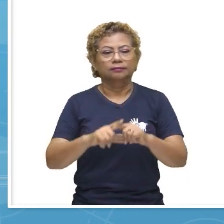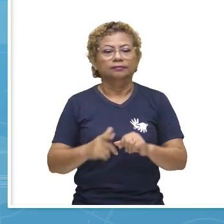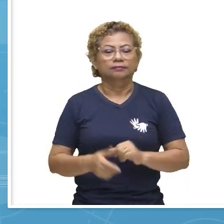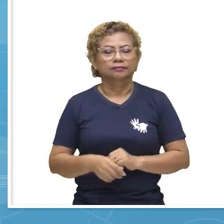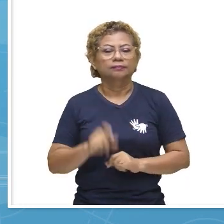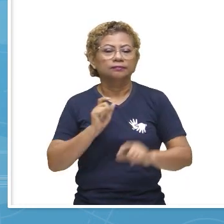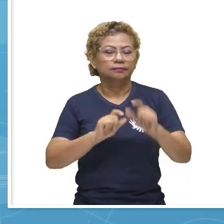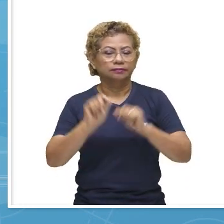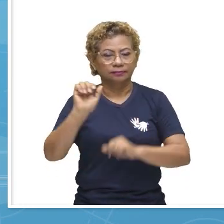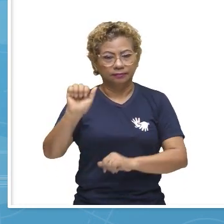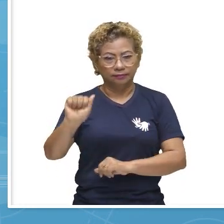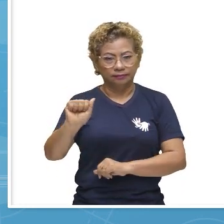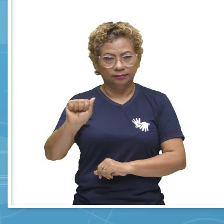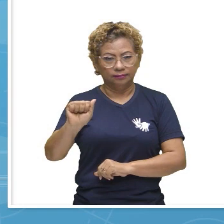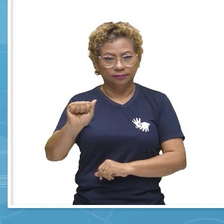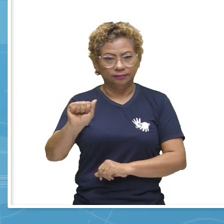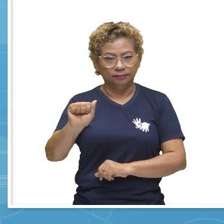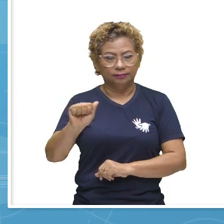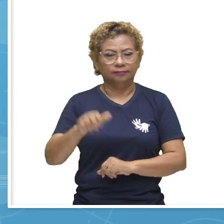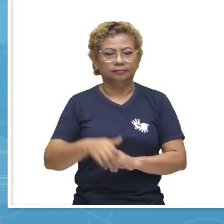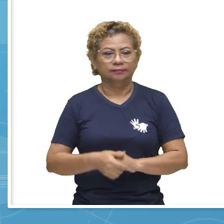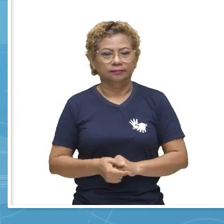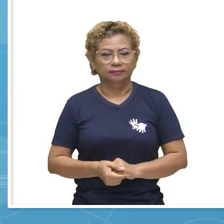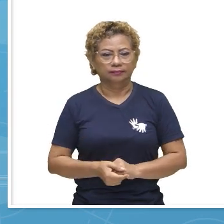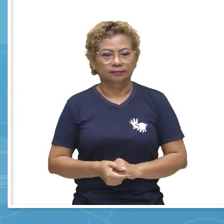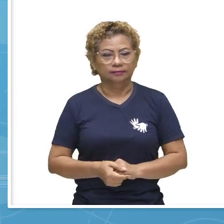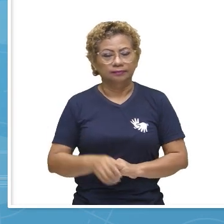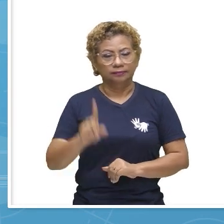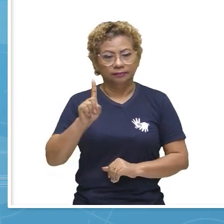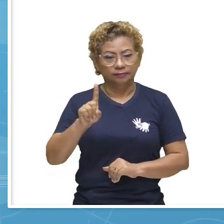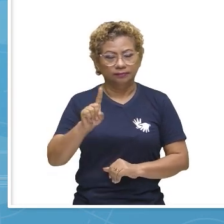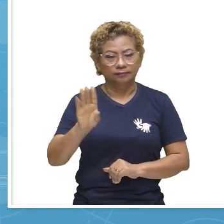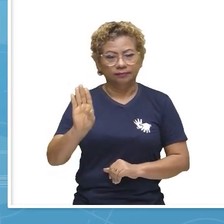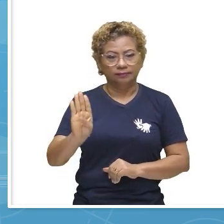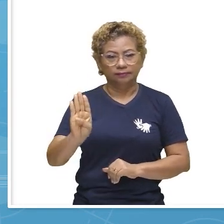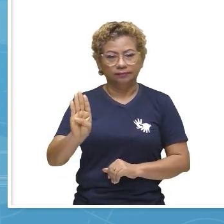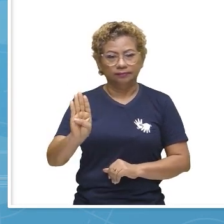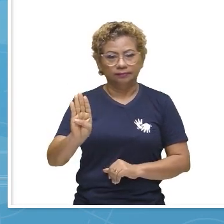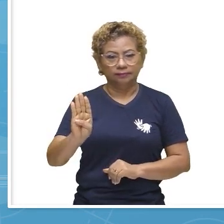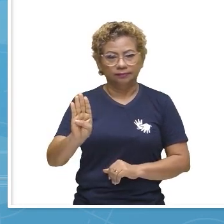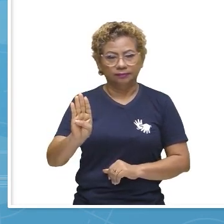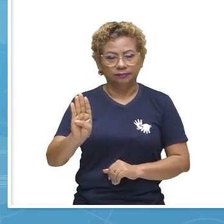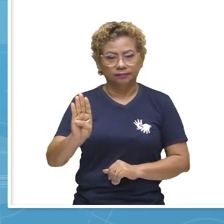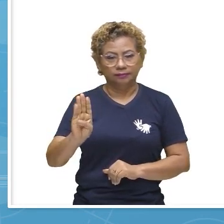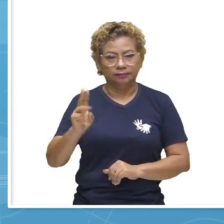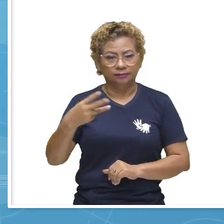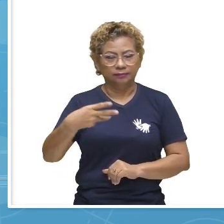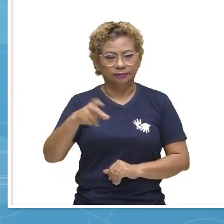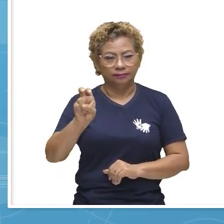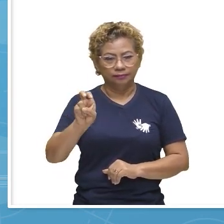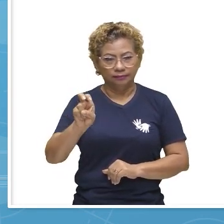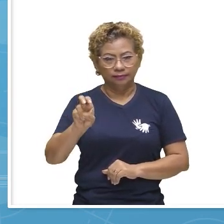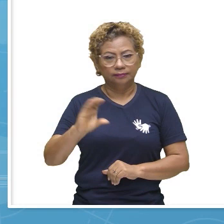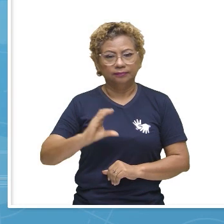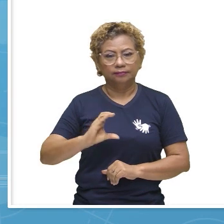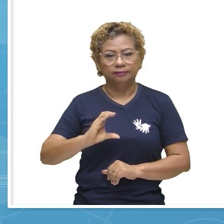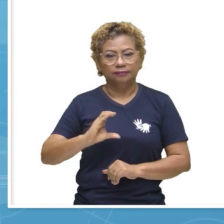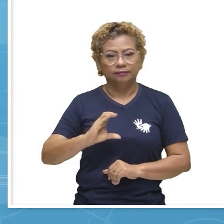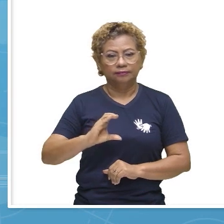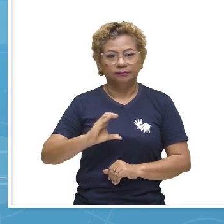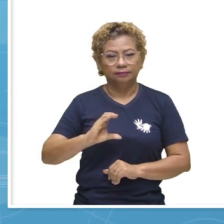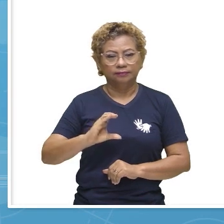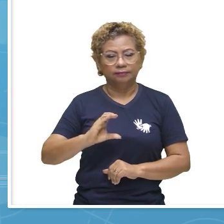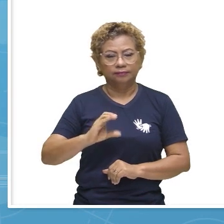meu A? Olhando para a equação, A é 1, B é 35 e C